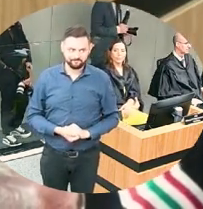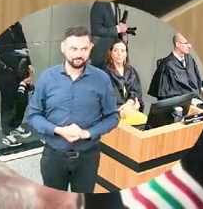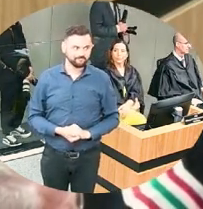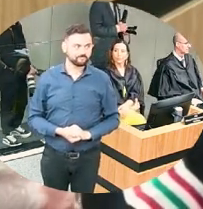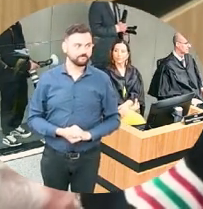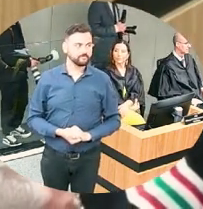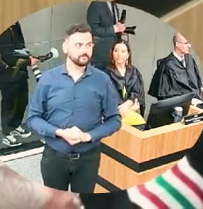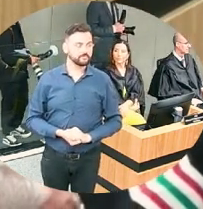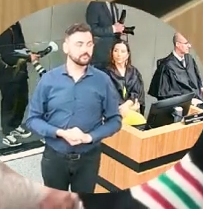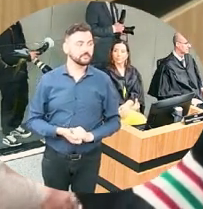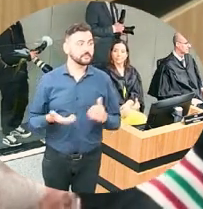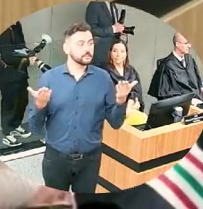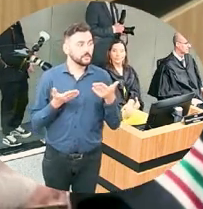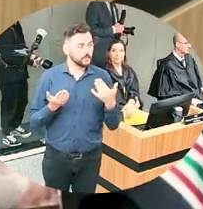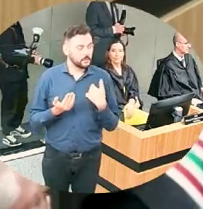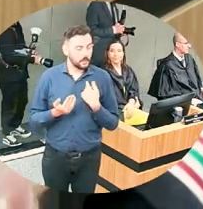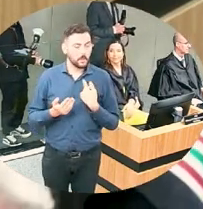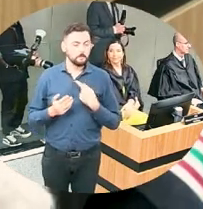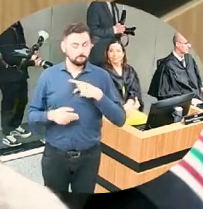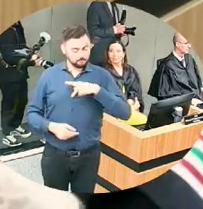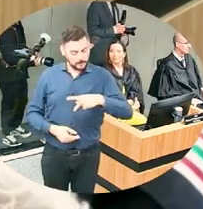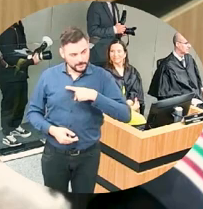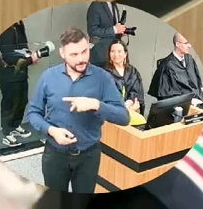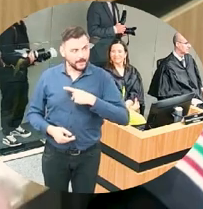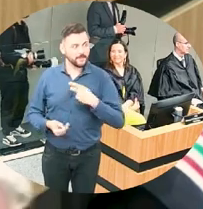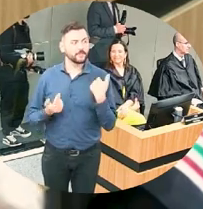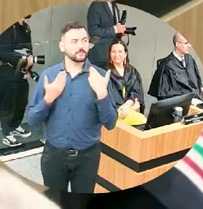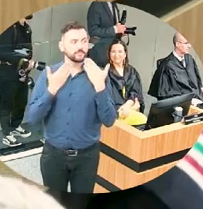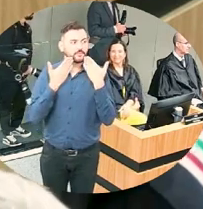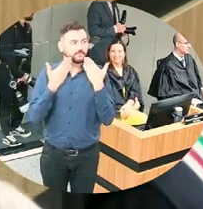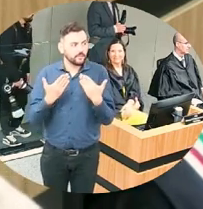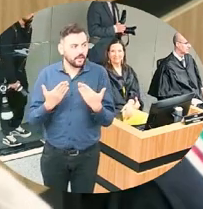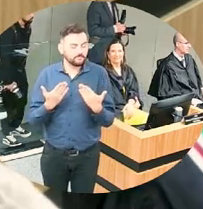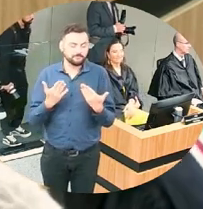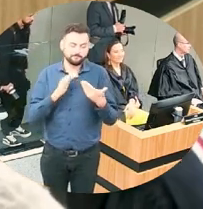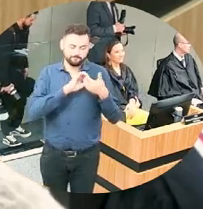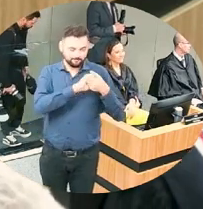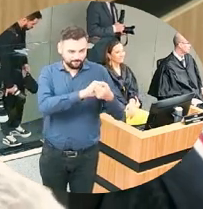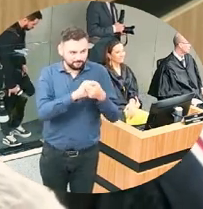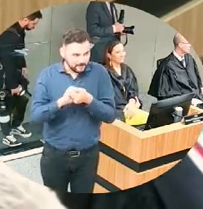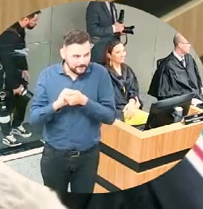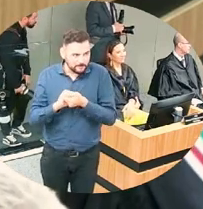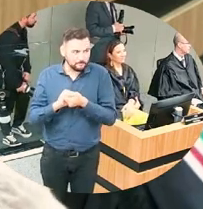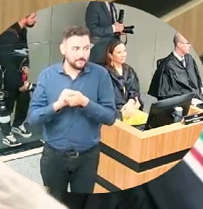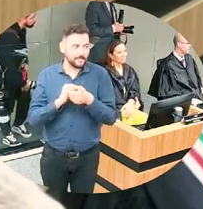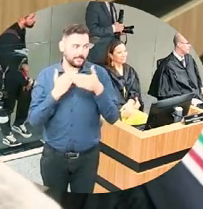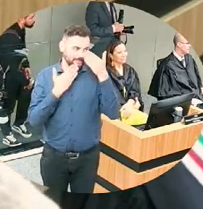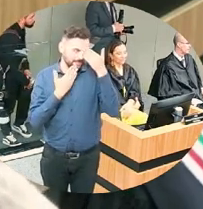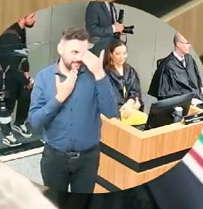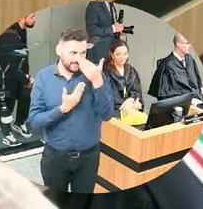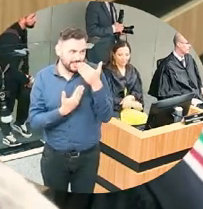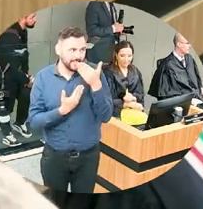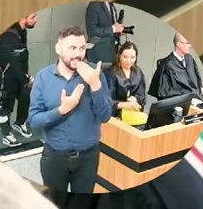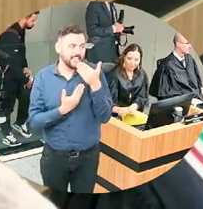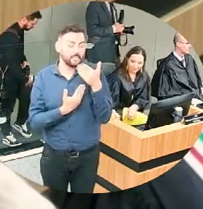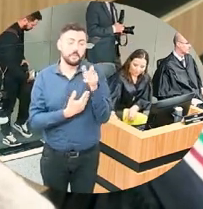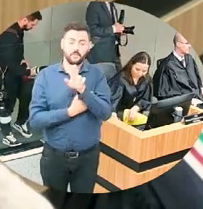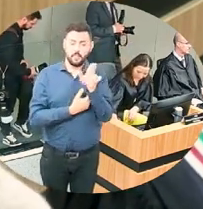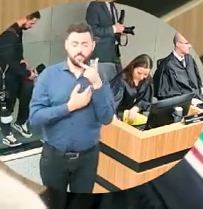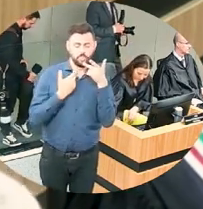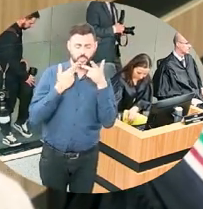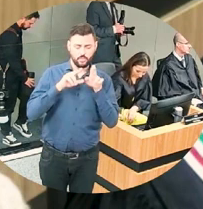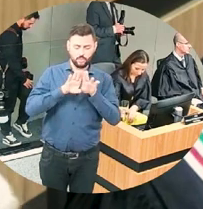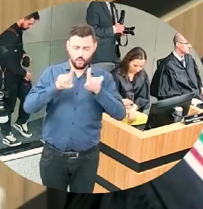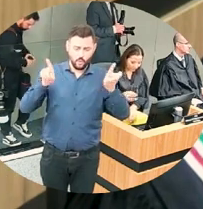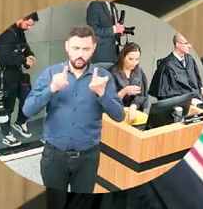conseguimos senhor presidente registro aqui inicialmente o meu agradecimento pelo honroso convite para falar em nome da